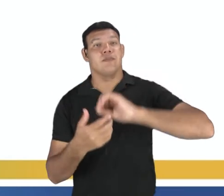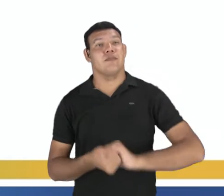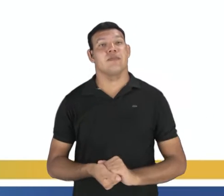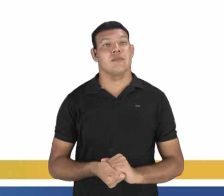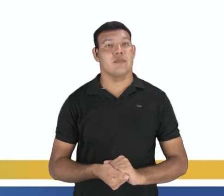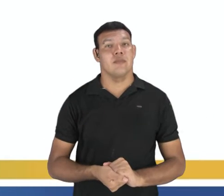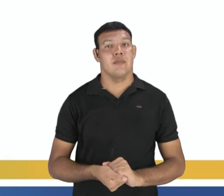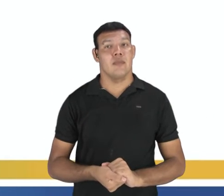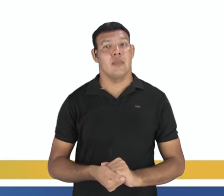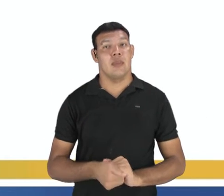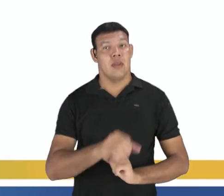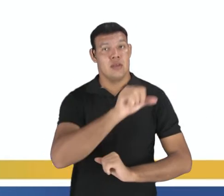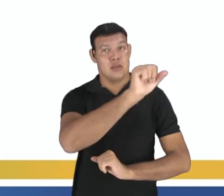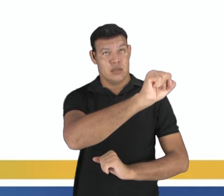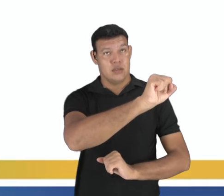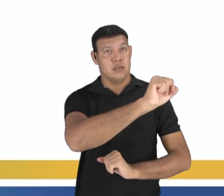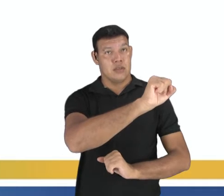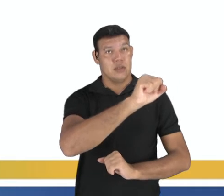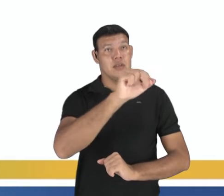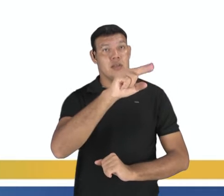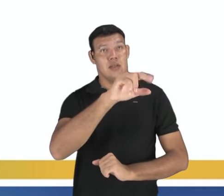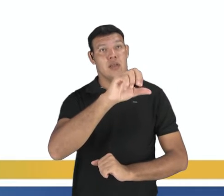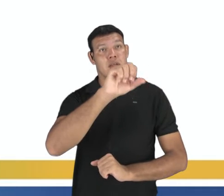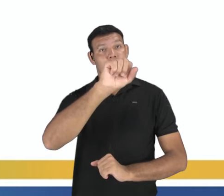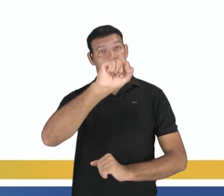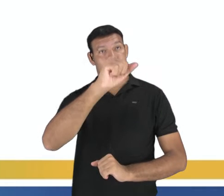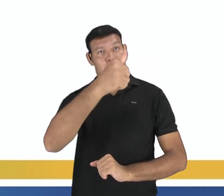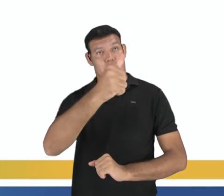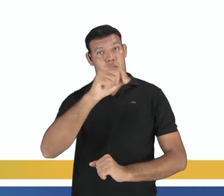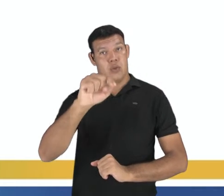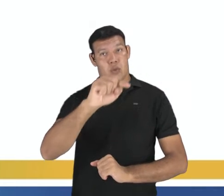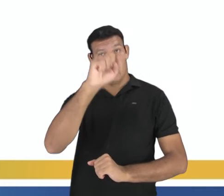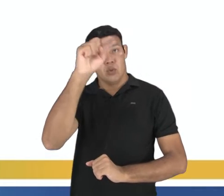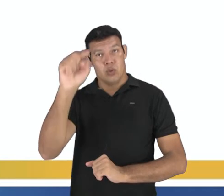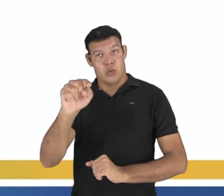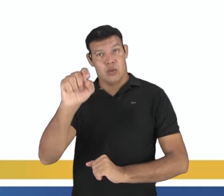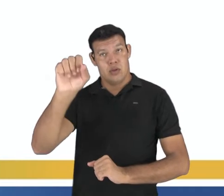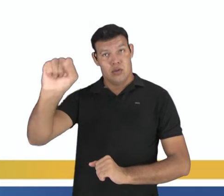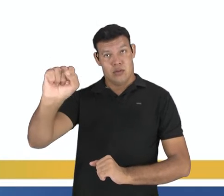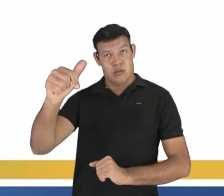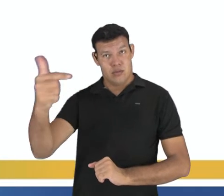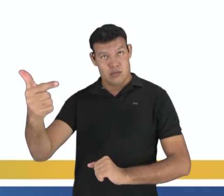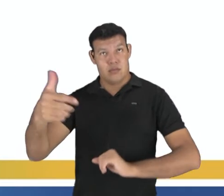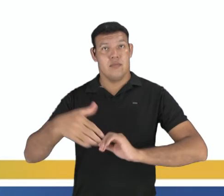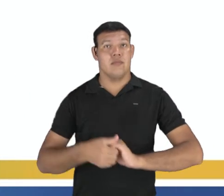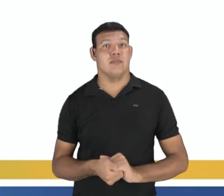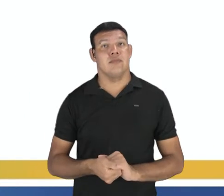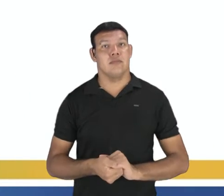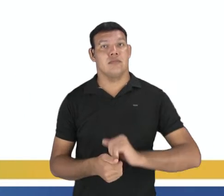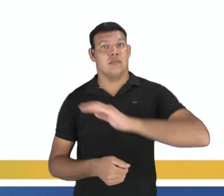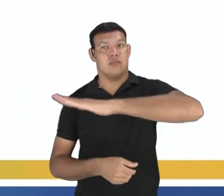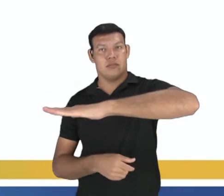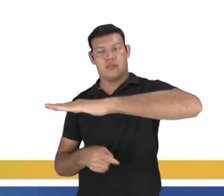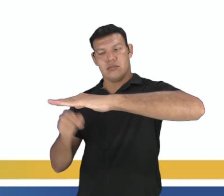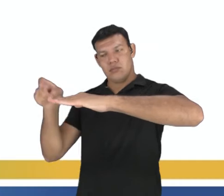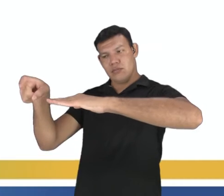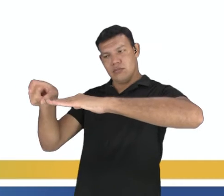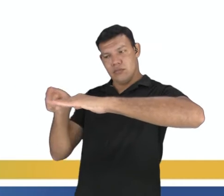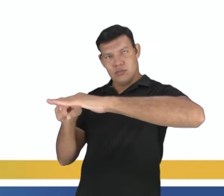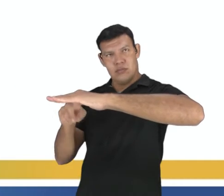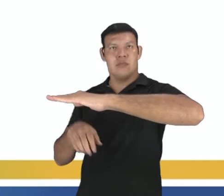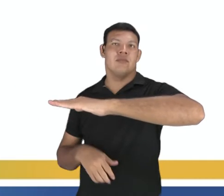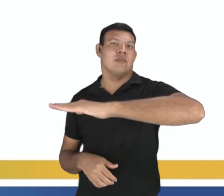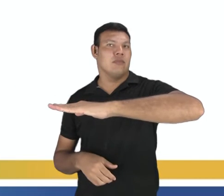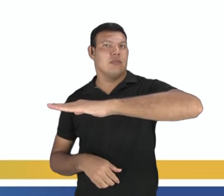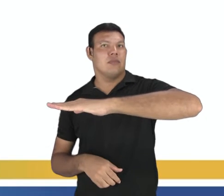vamos ter a intersecção entre essas duas situações, ou essas duas soluções, e aí vocês vão